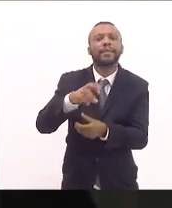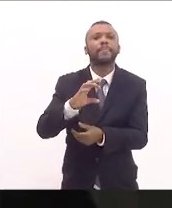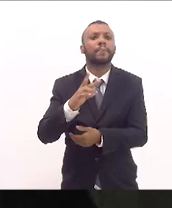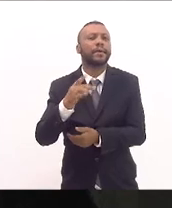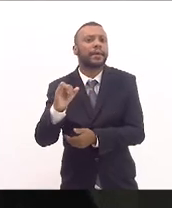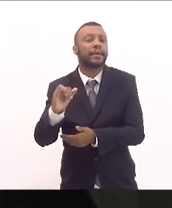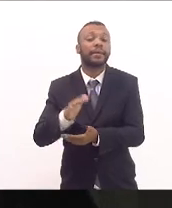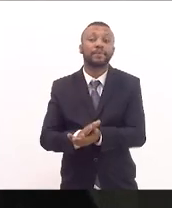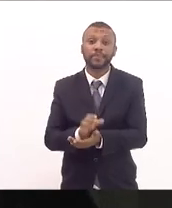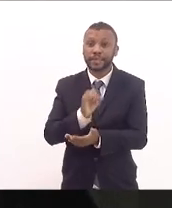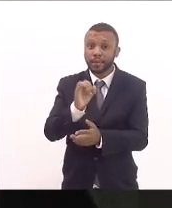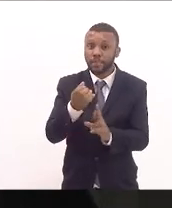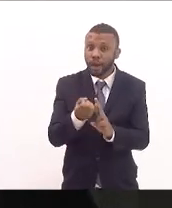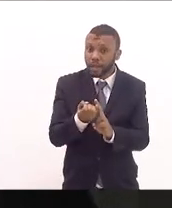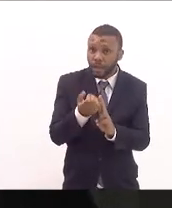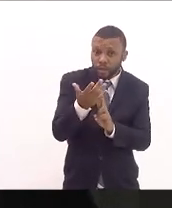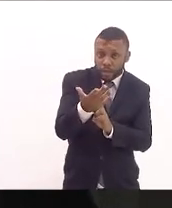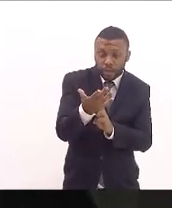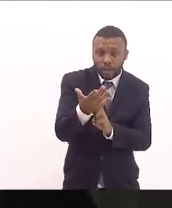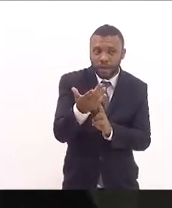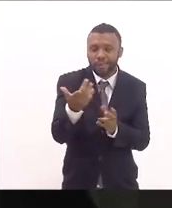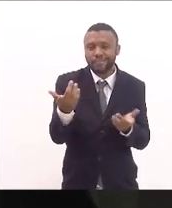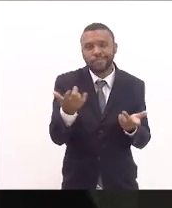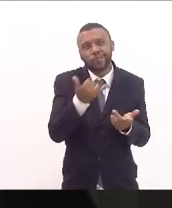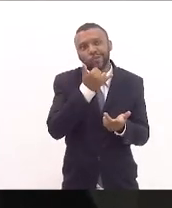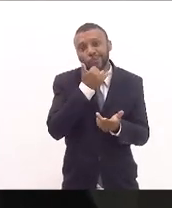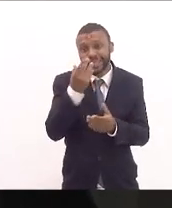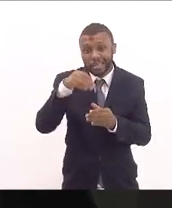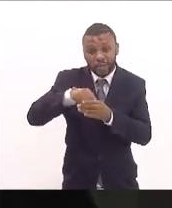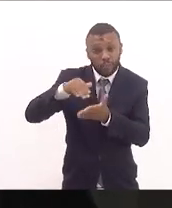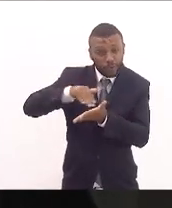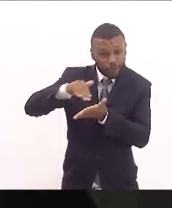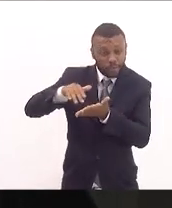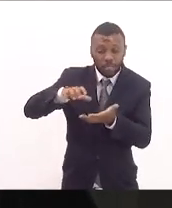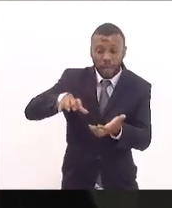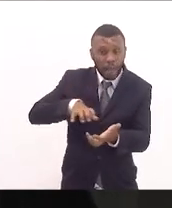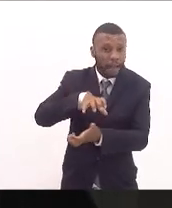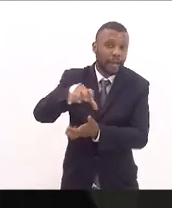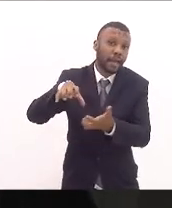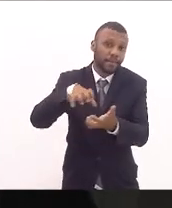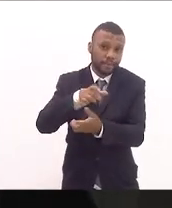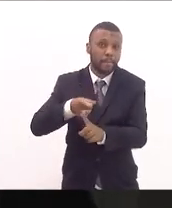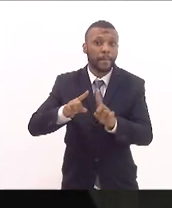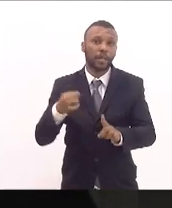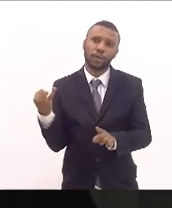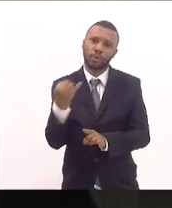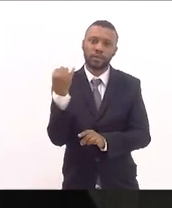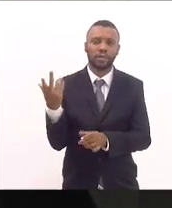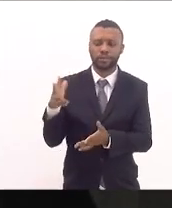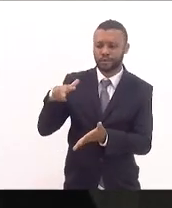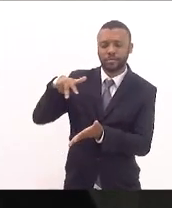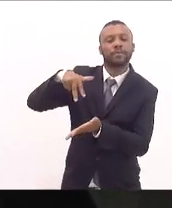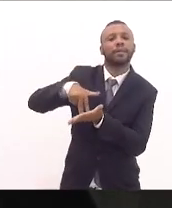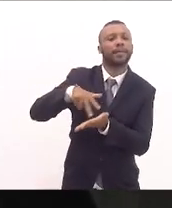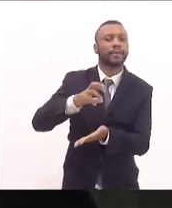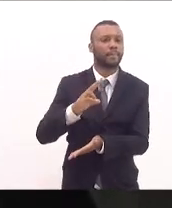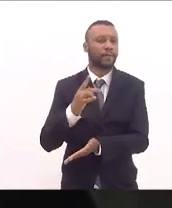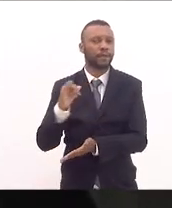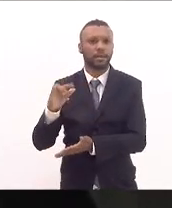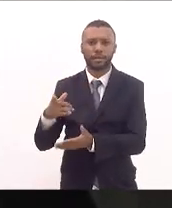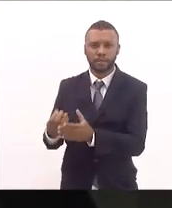se eu pegasse a relatoria Acho que até uma greve no meu gabinete mas era importante está na CPI porque